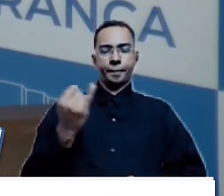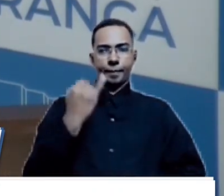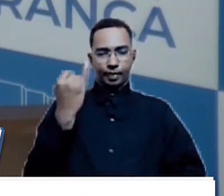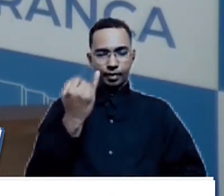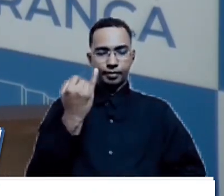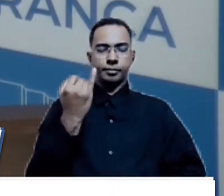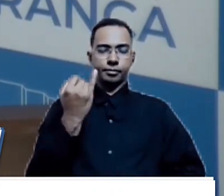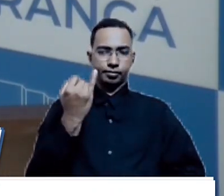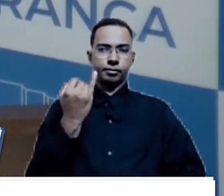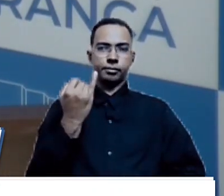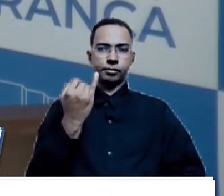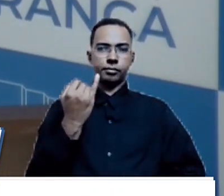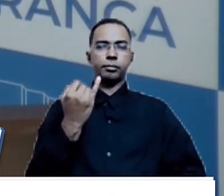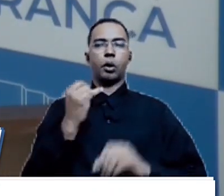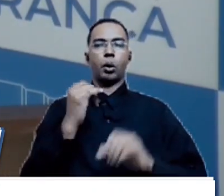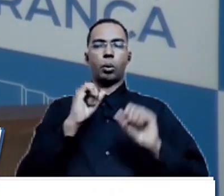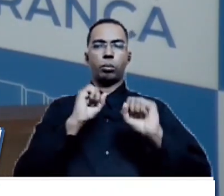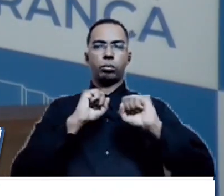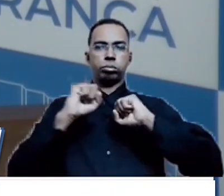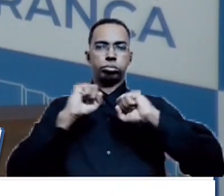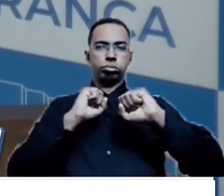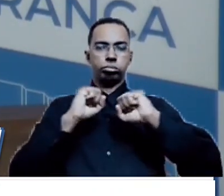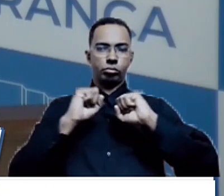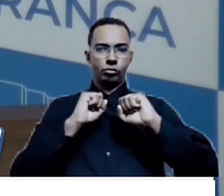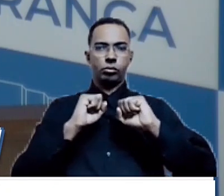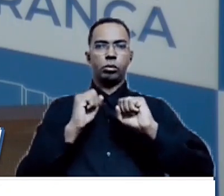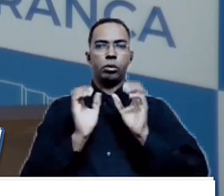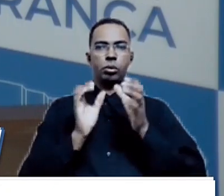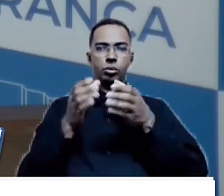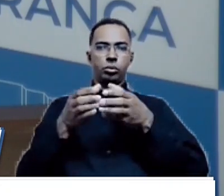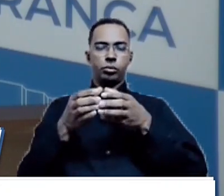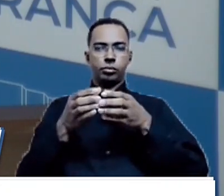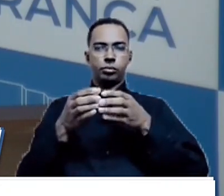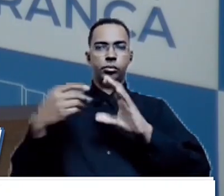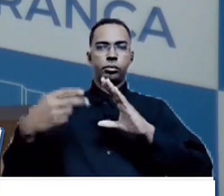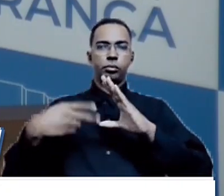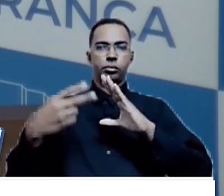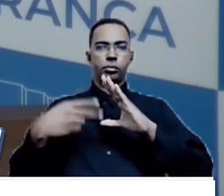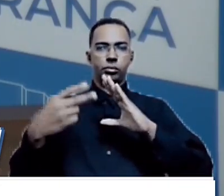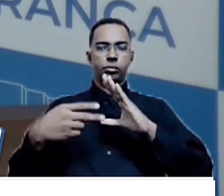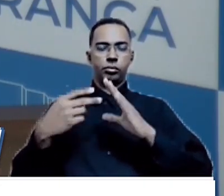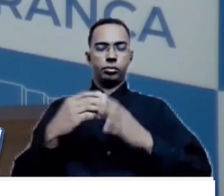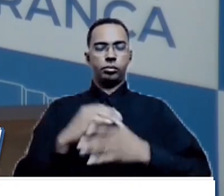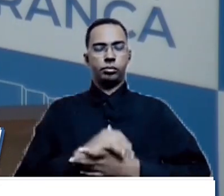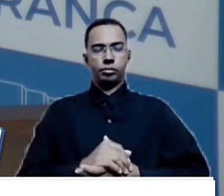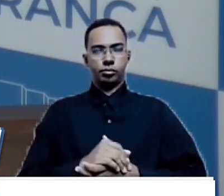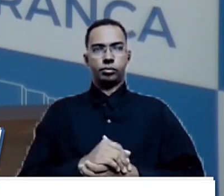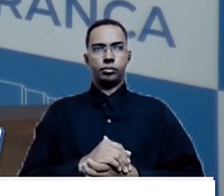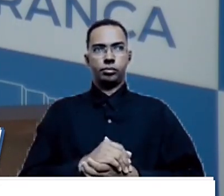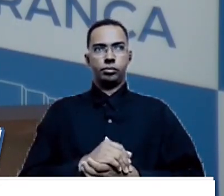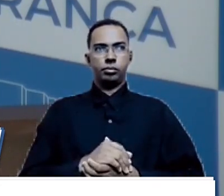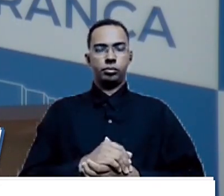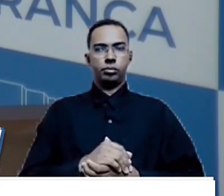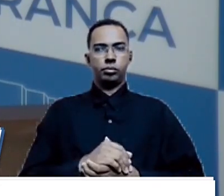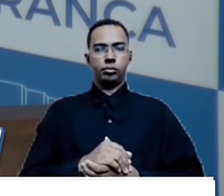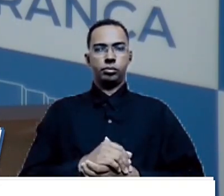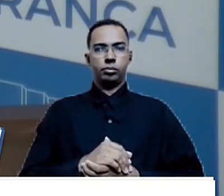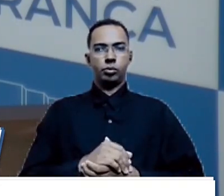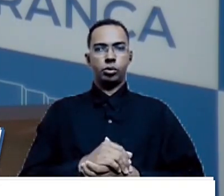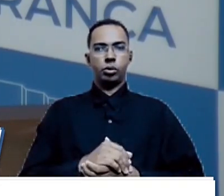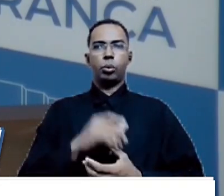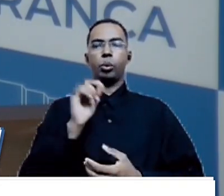a ser debatido e discutido pelo pelo Parlamento que é